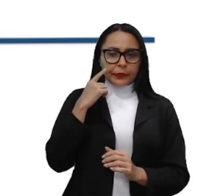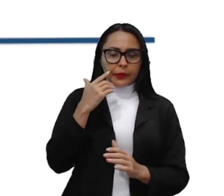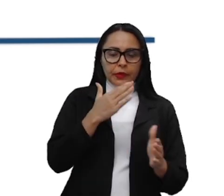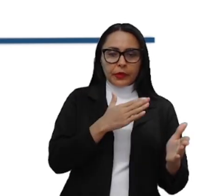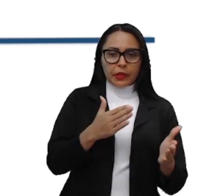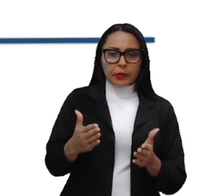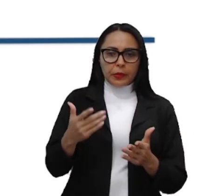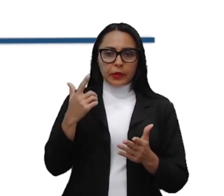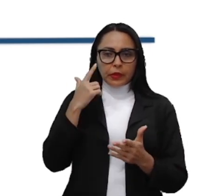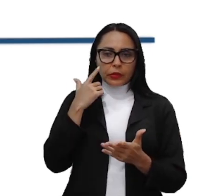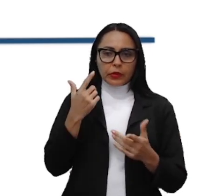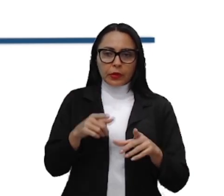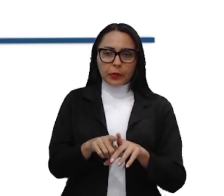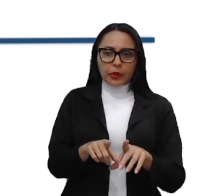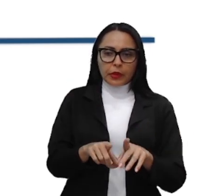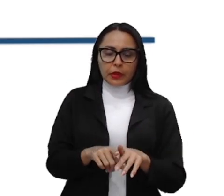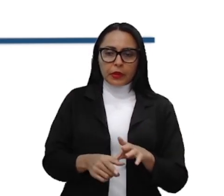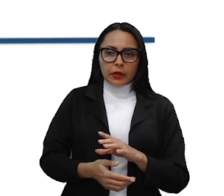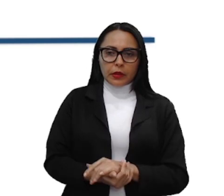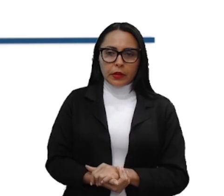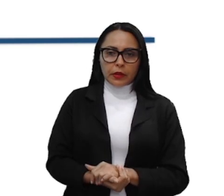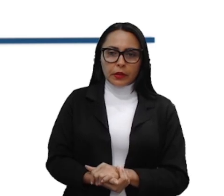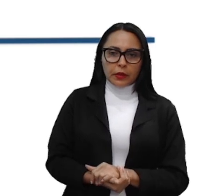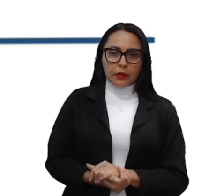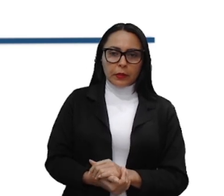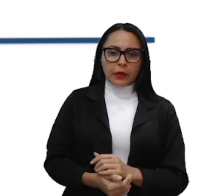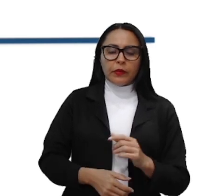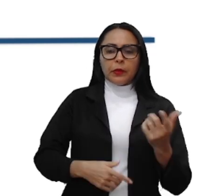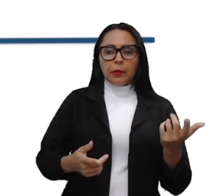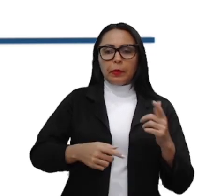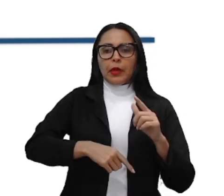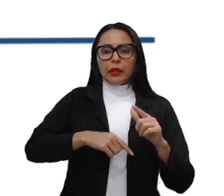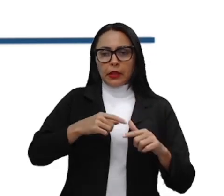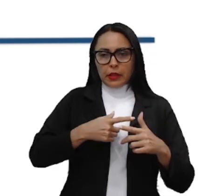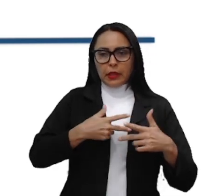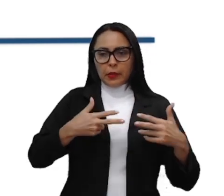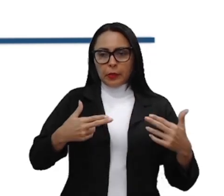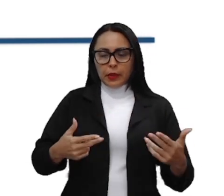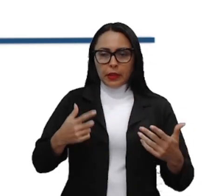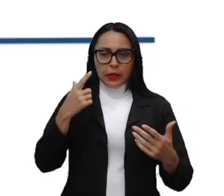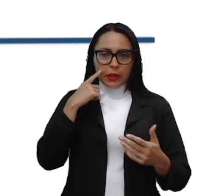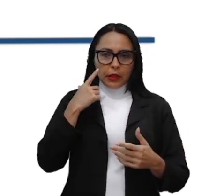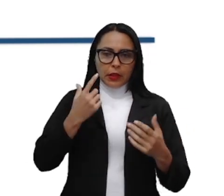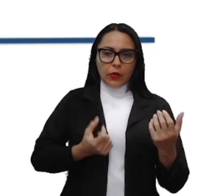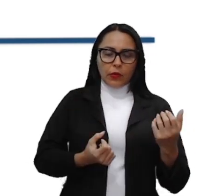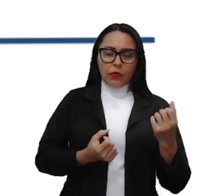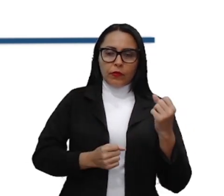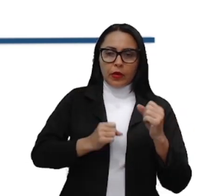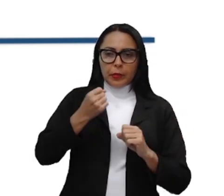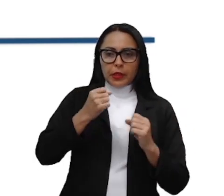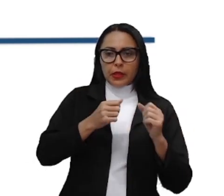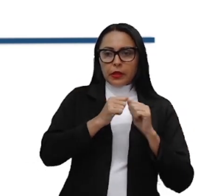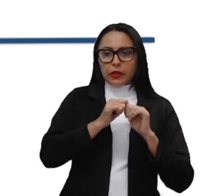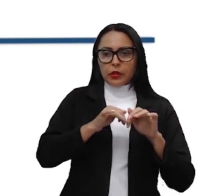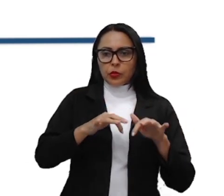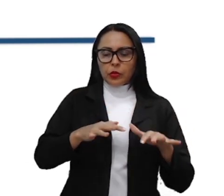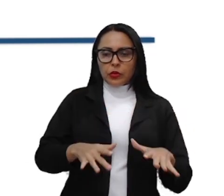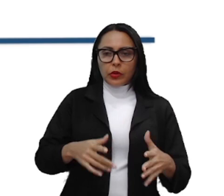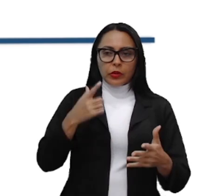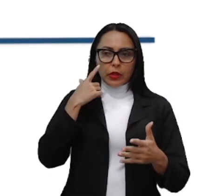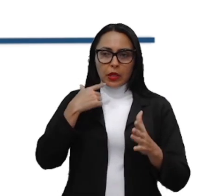os fornecedores providenciam matéria-prima, o fabricante fabrica, o distribuidor distribui e o